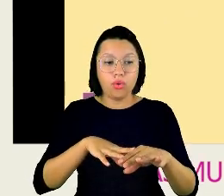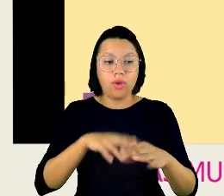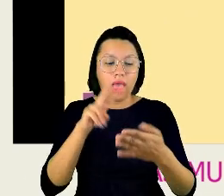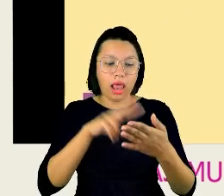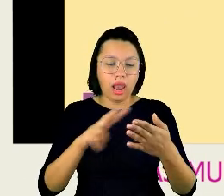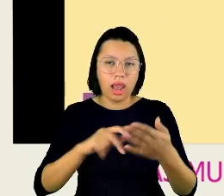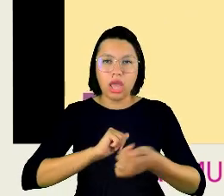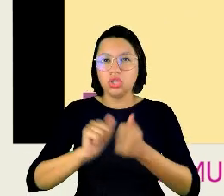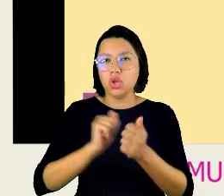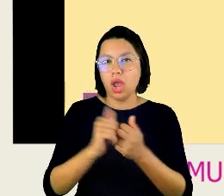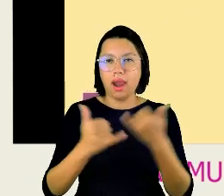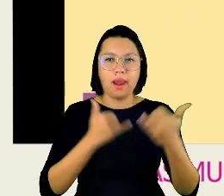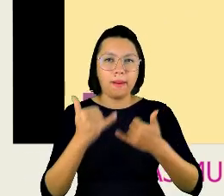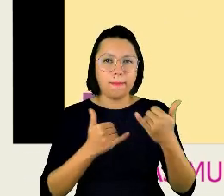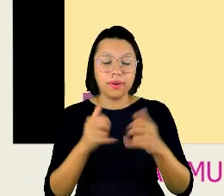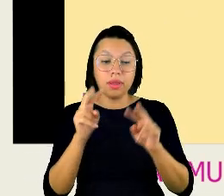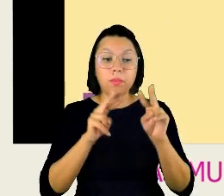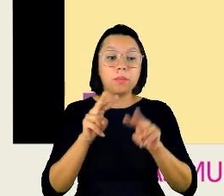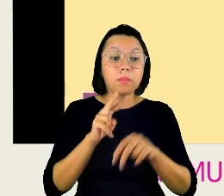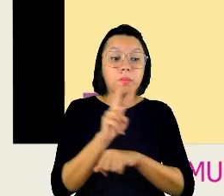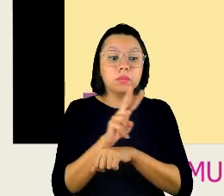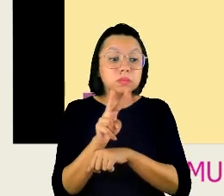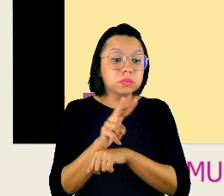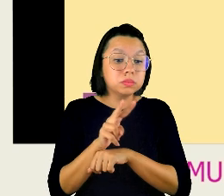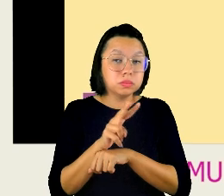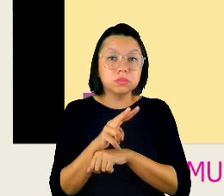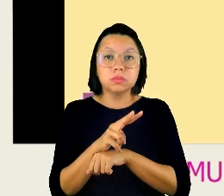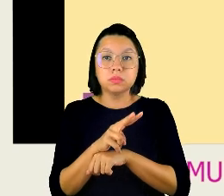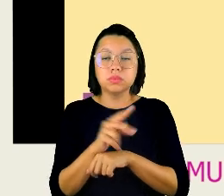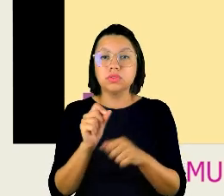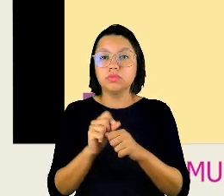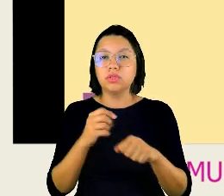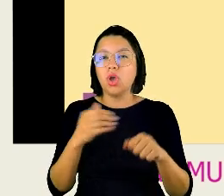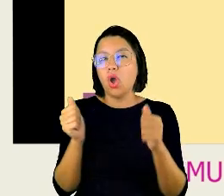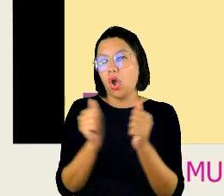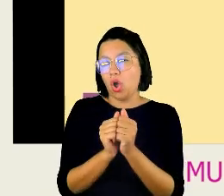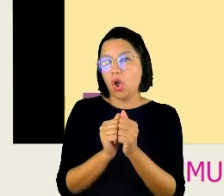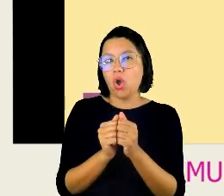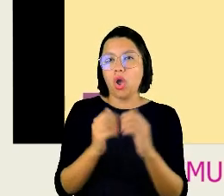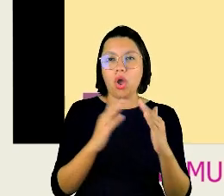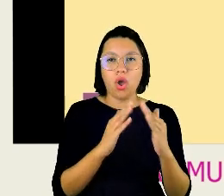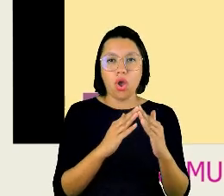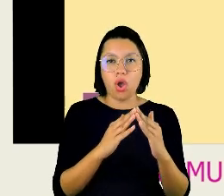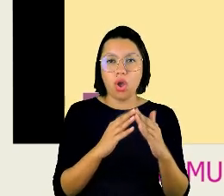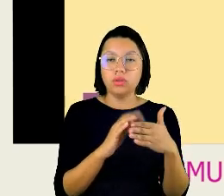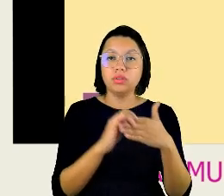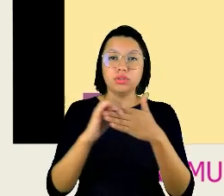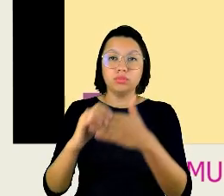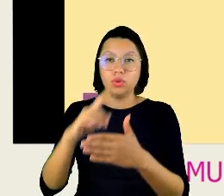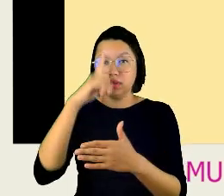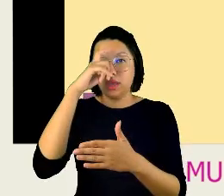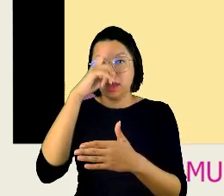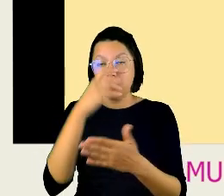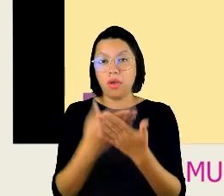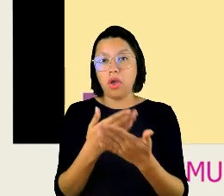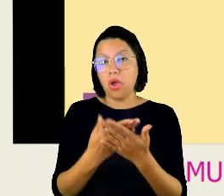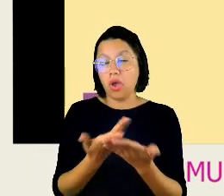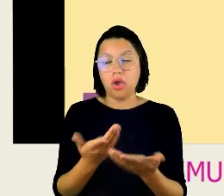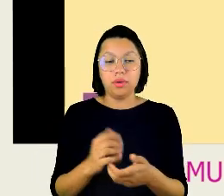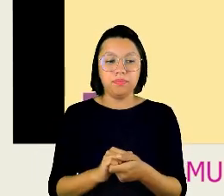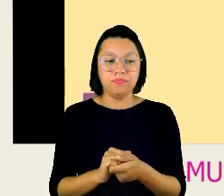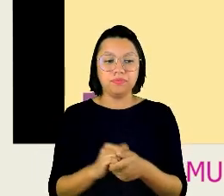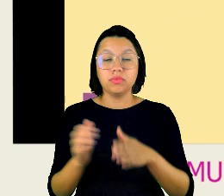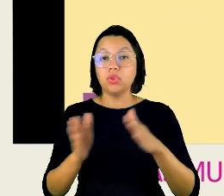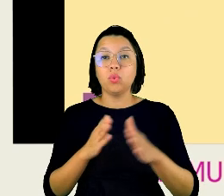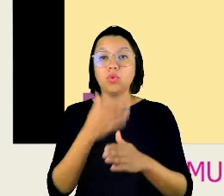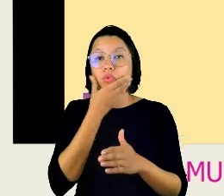jogar e brincar, monitorar ou fazer companhia dentro do domicílio, transportar ou acompanhar para a escola médico e exames. Enquanto os